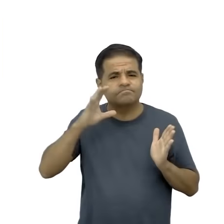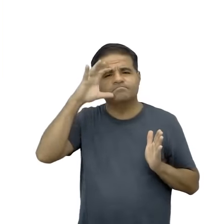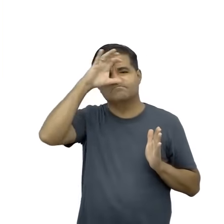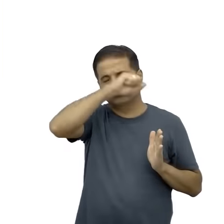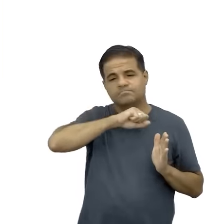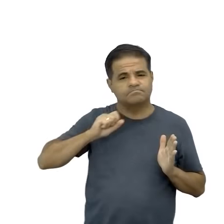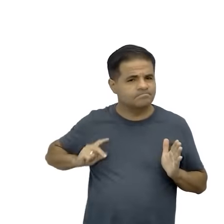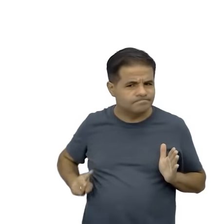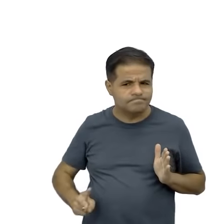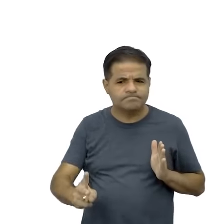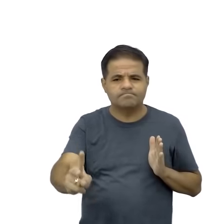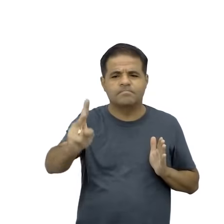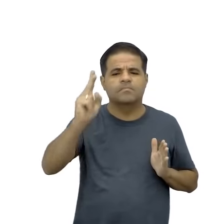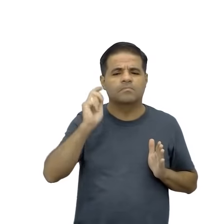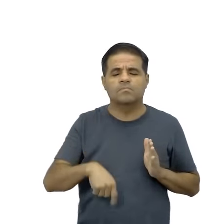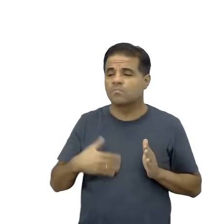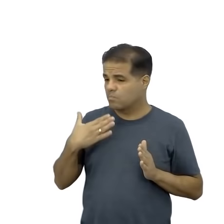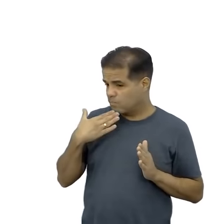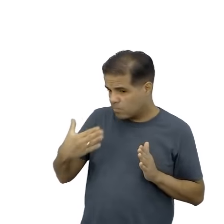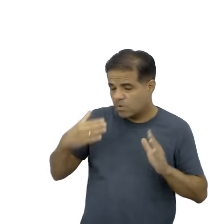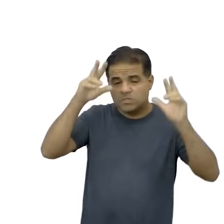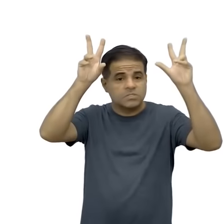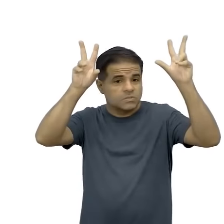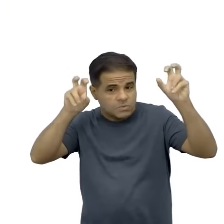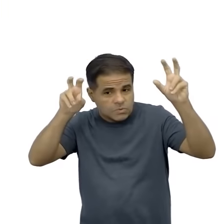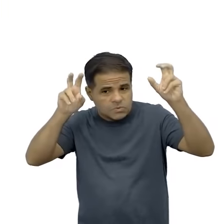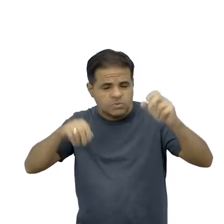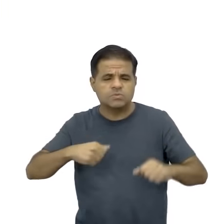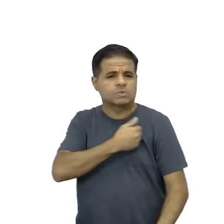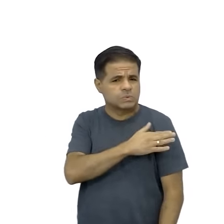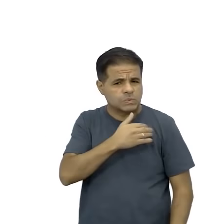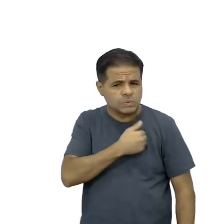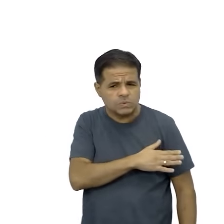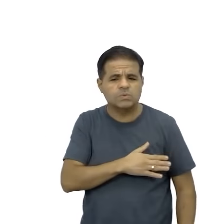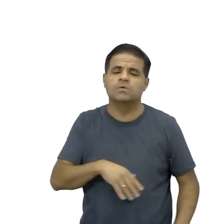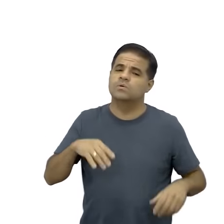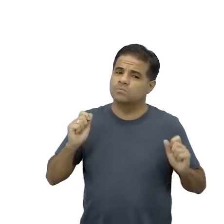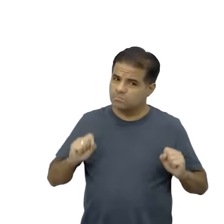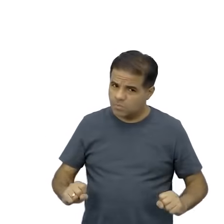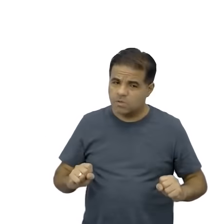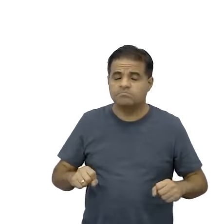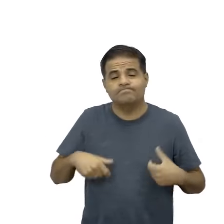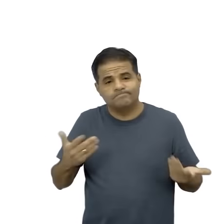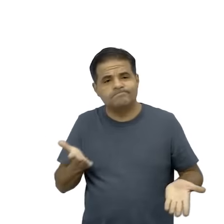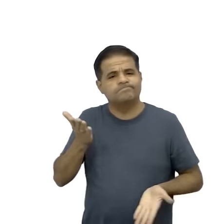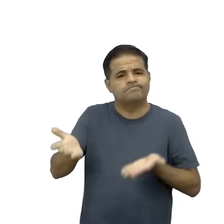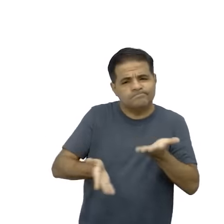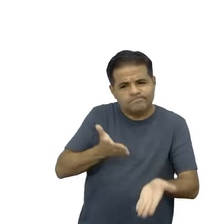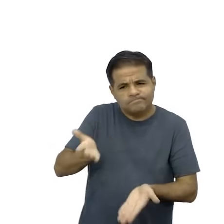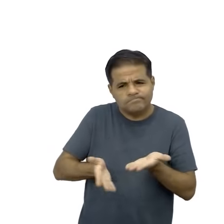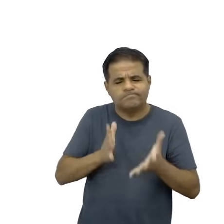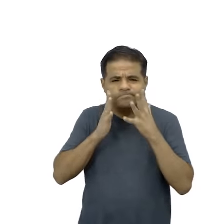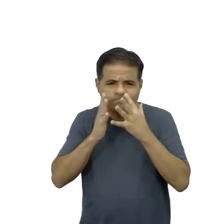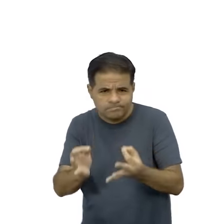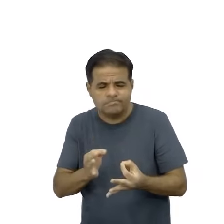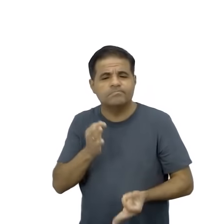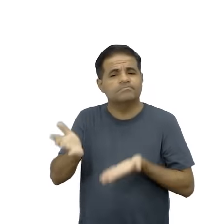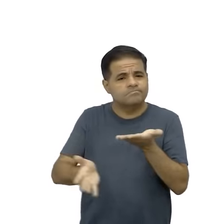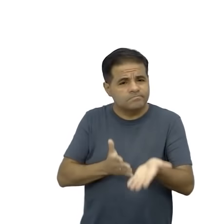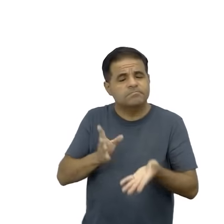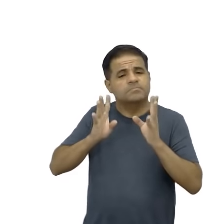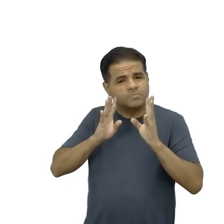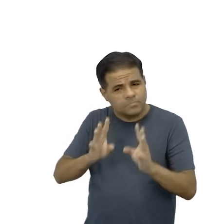por exemplo, pode suscitar algumas questões, né, de preconceitos, e eu preciso, então, tratar de forma bastante prudente,